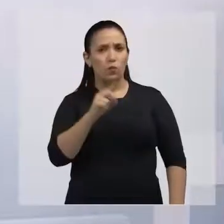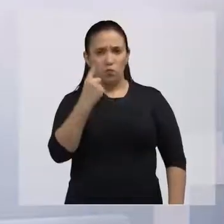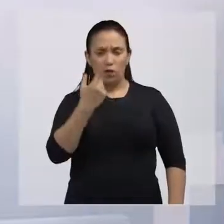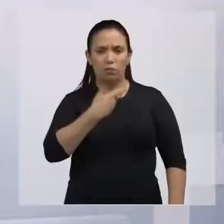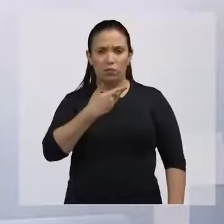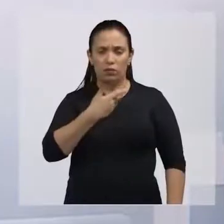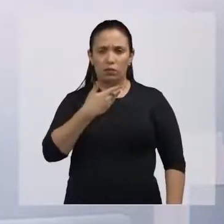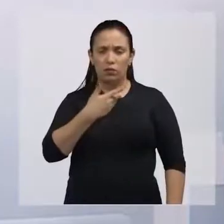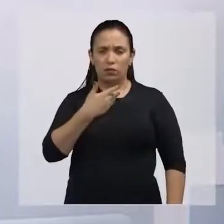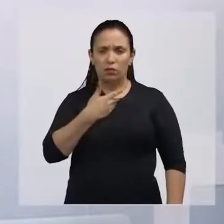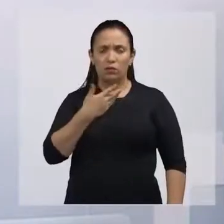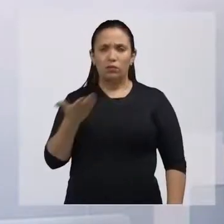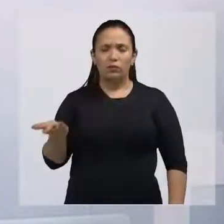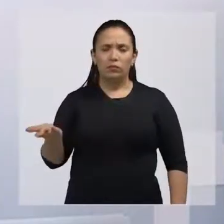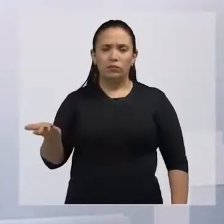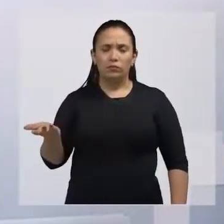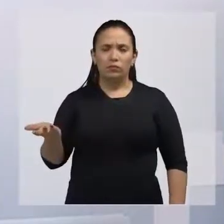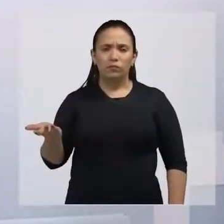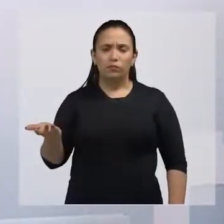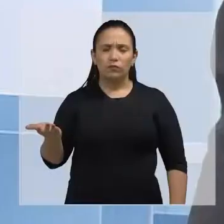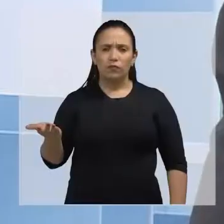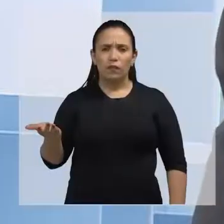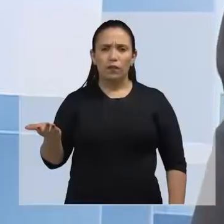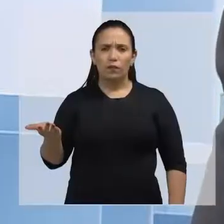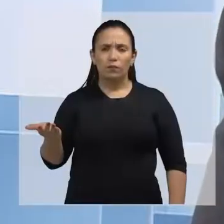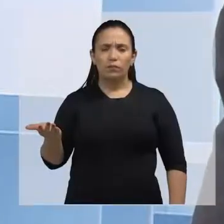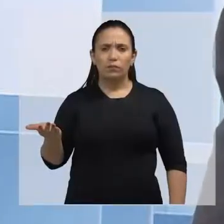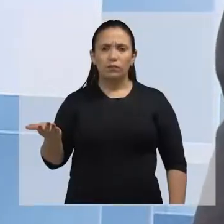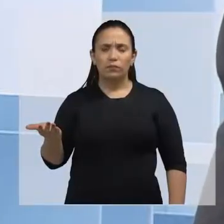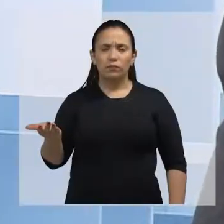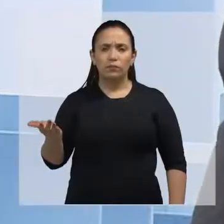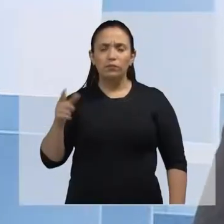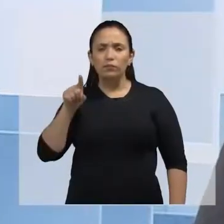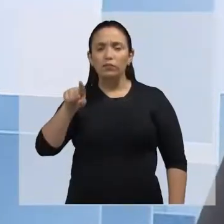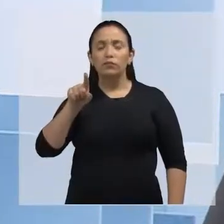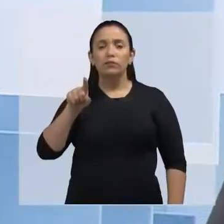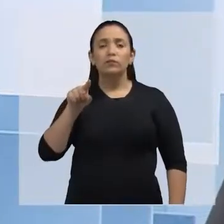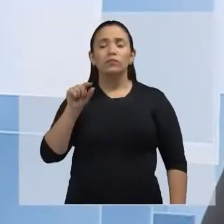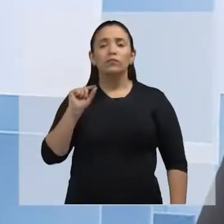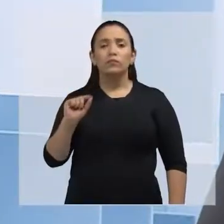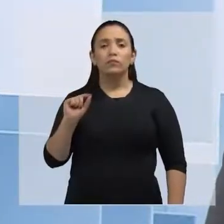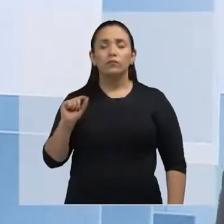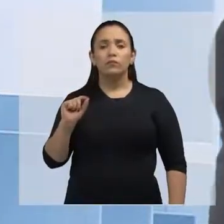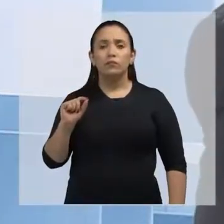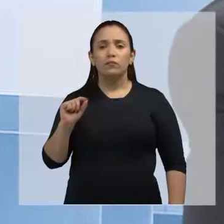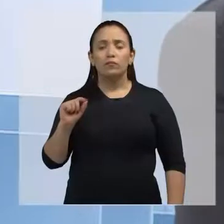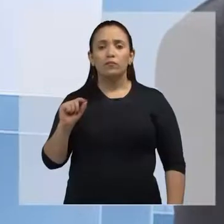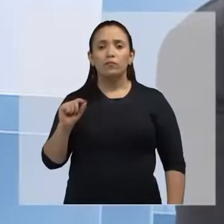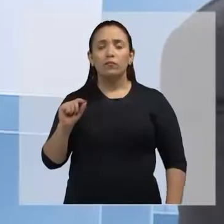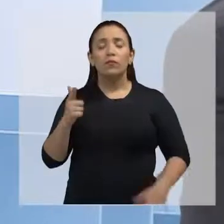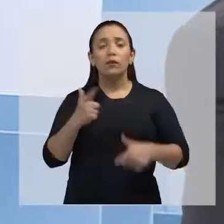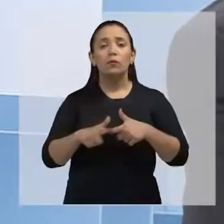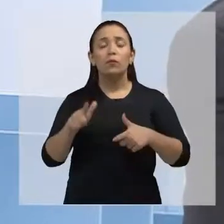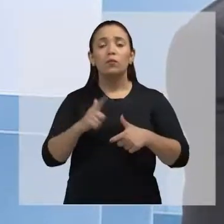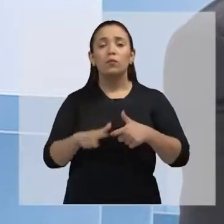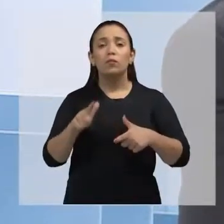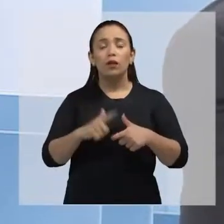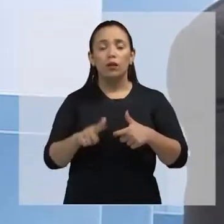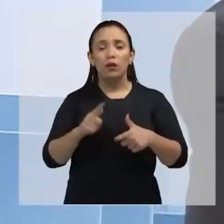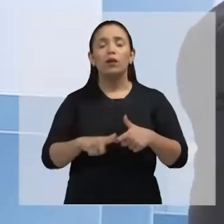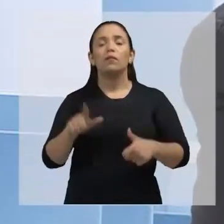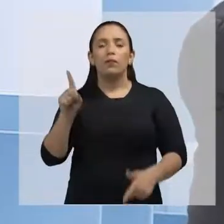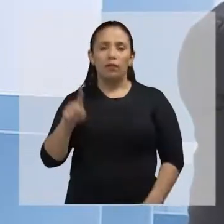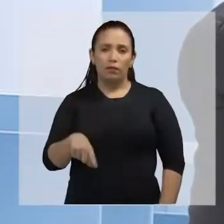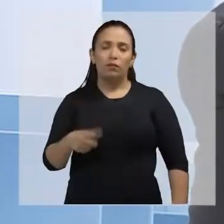nosso, eu não entendi que também esse cara mudou de posição, mas qual é? Eu olhei lá na frente, qual é o problema lá na frente? É